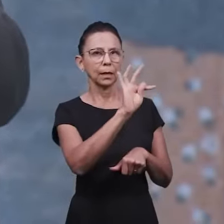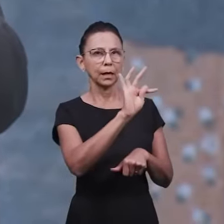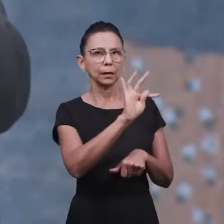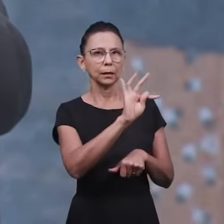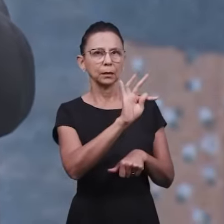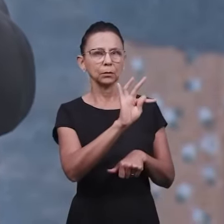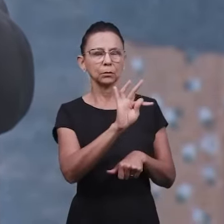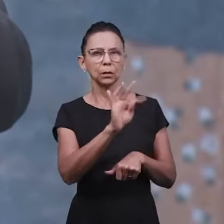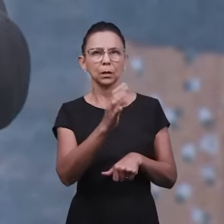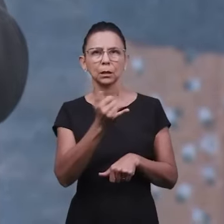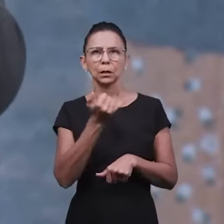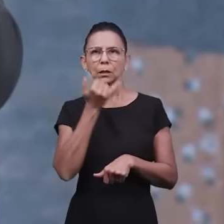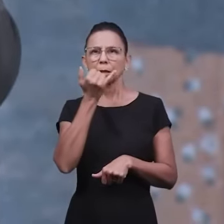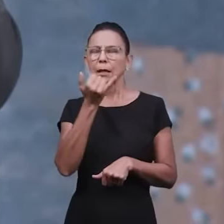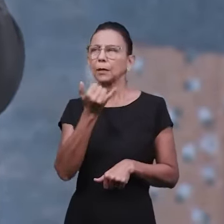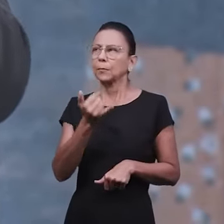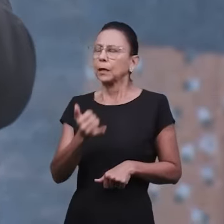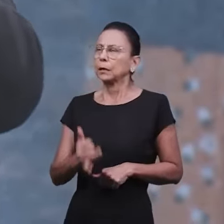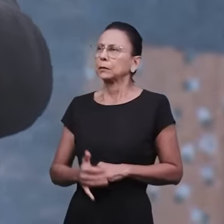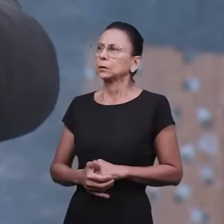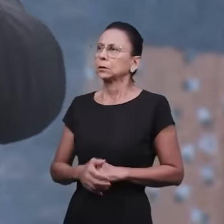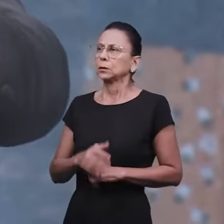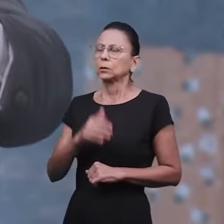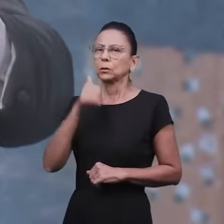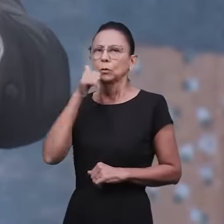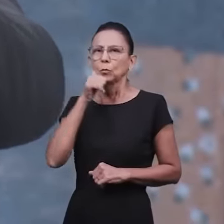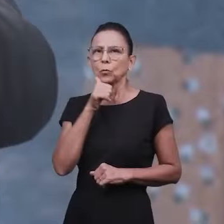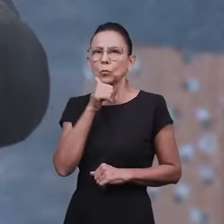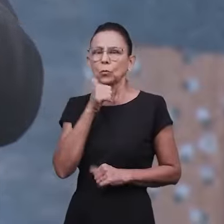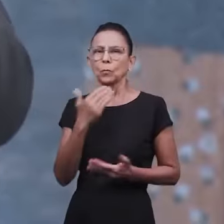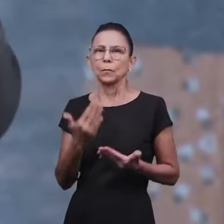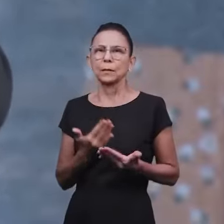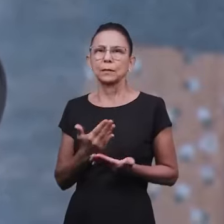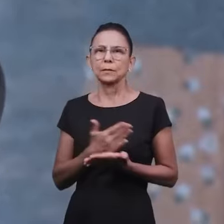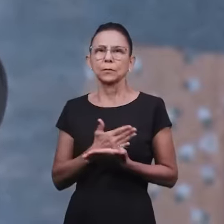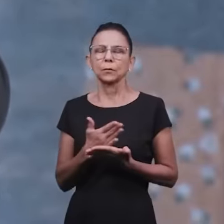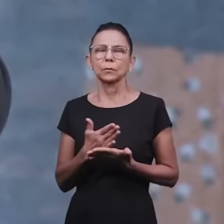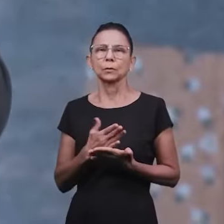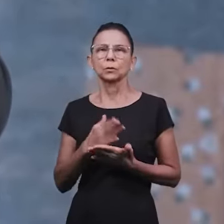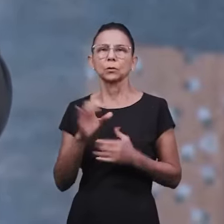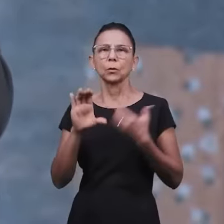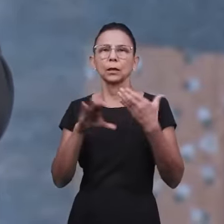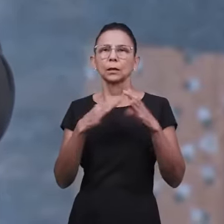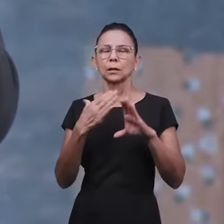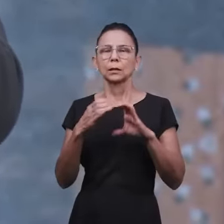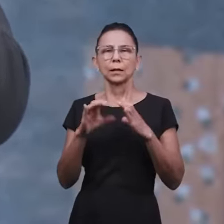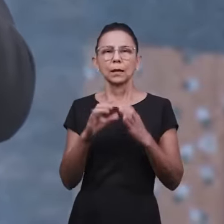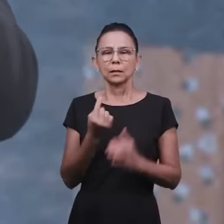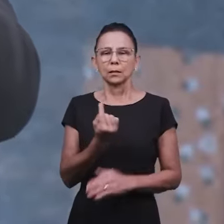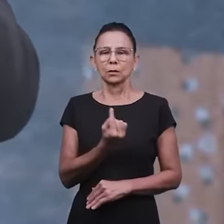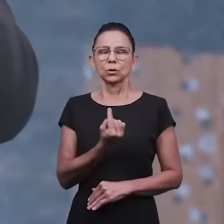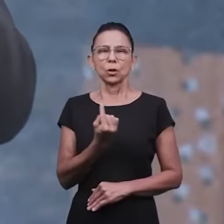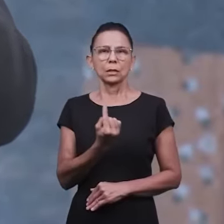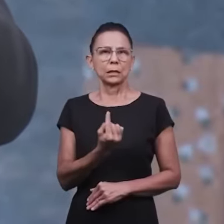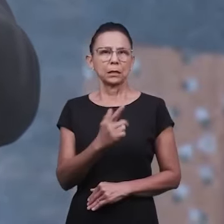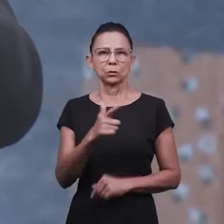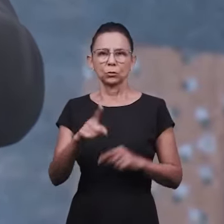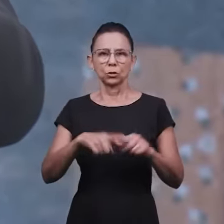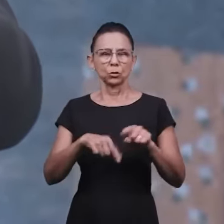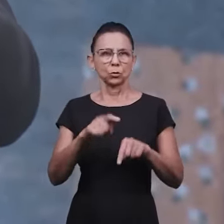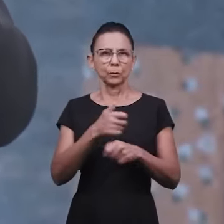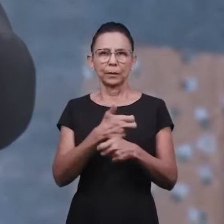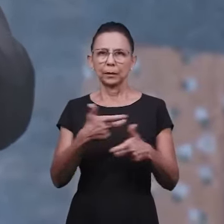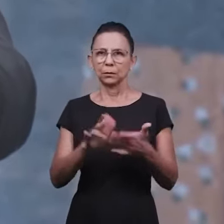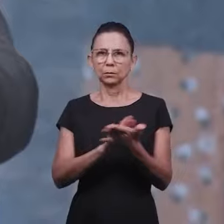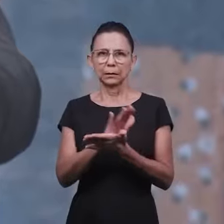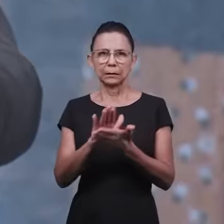E aquele solo foi diferenciado. Não pela técnica, né? Não